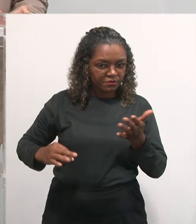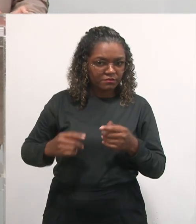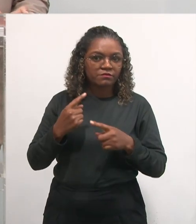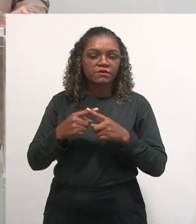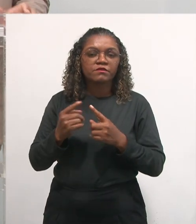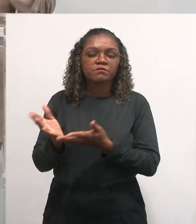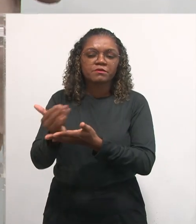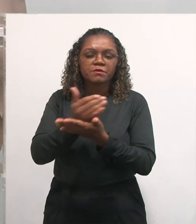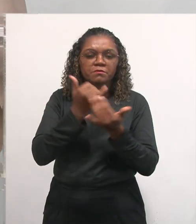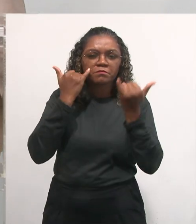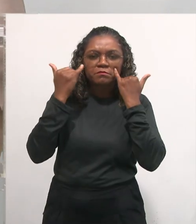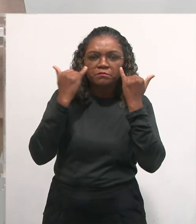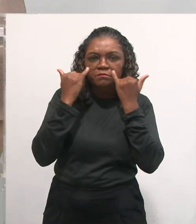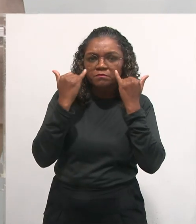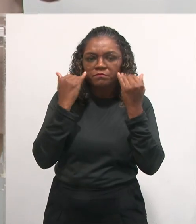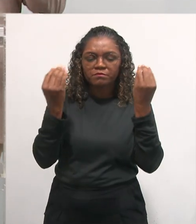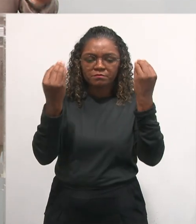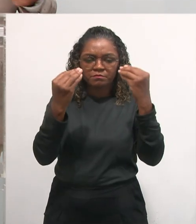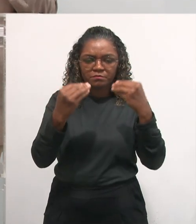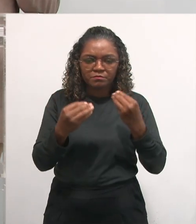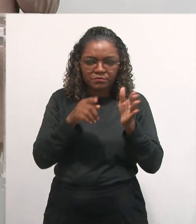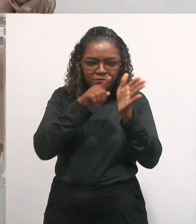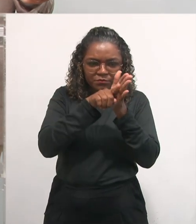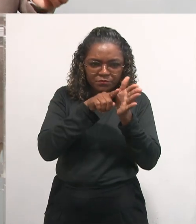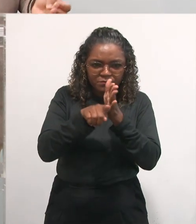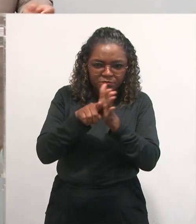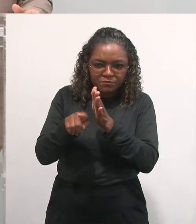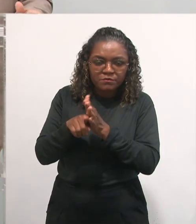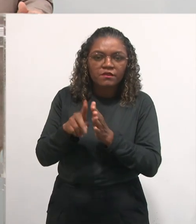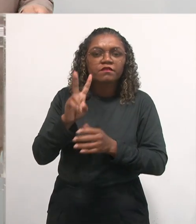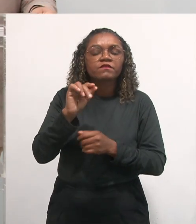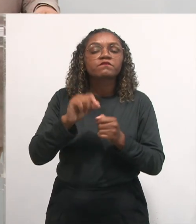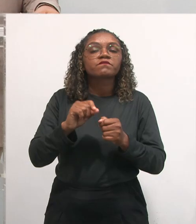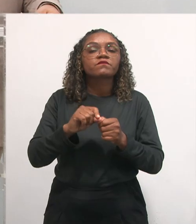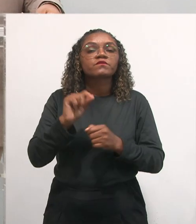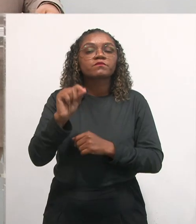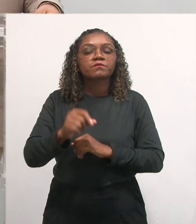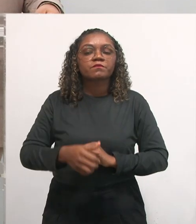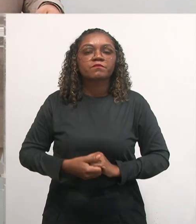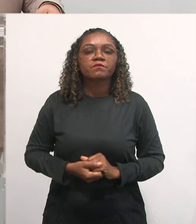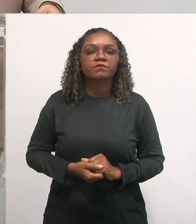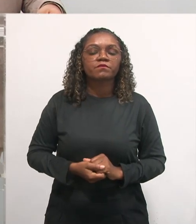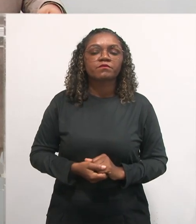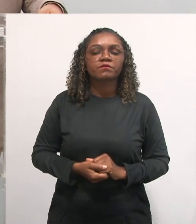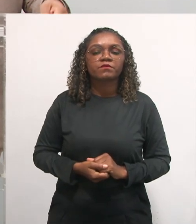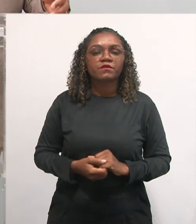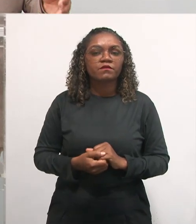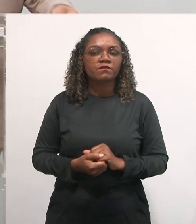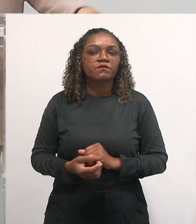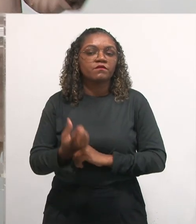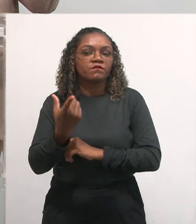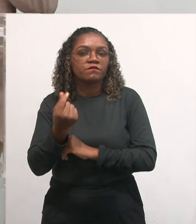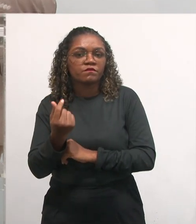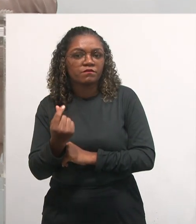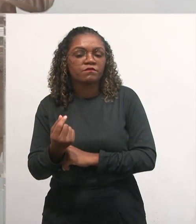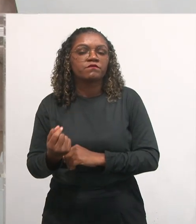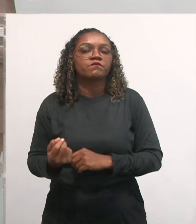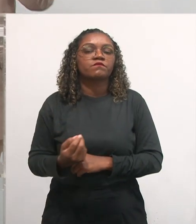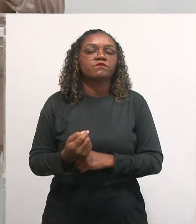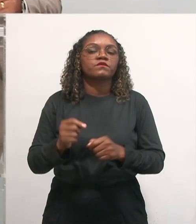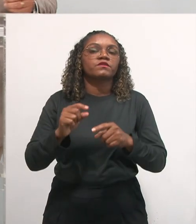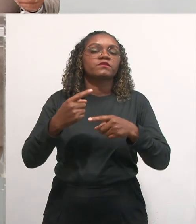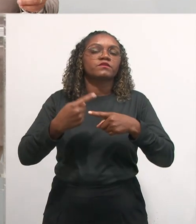né, questionários, é onde você vai gerar os valores, as variáveis que você